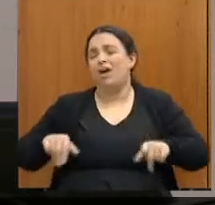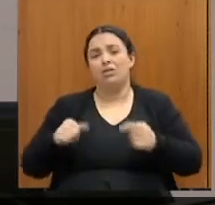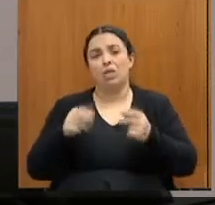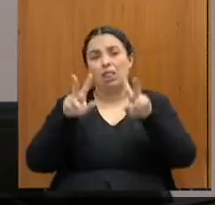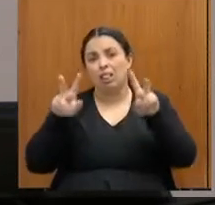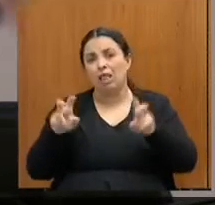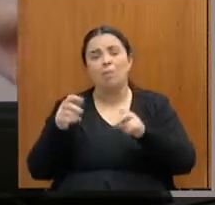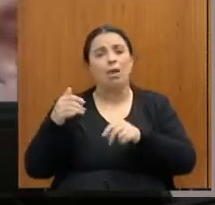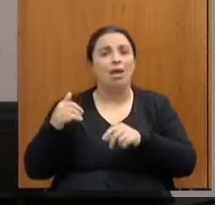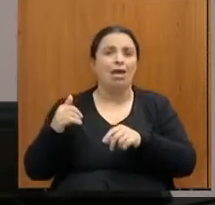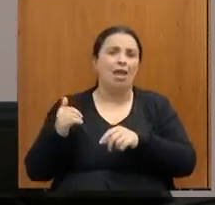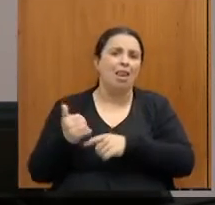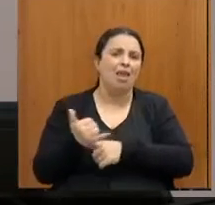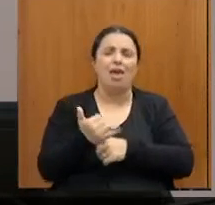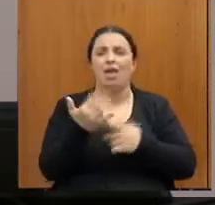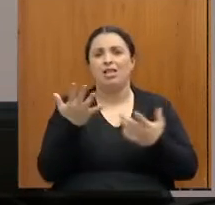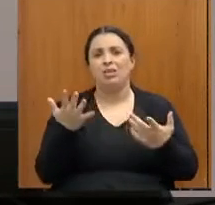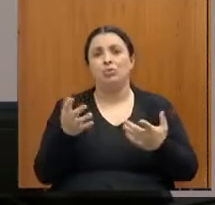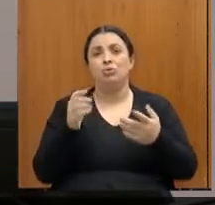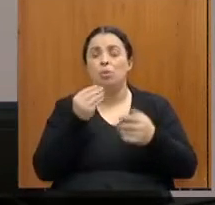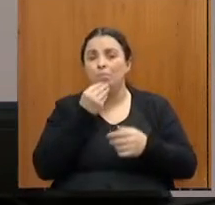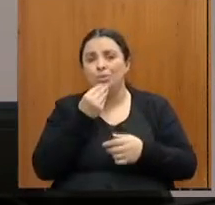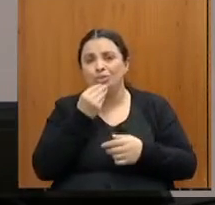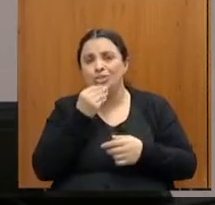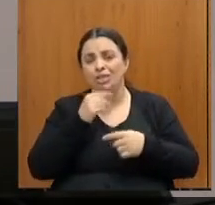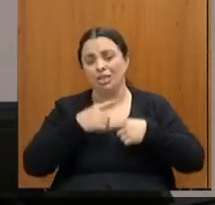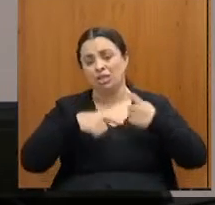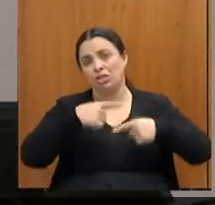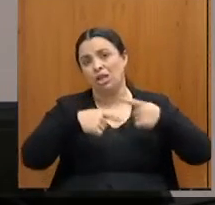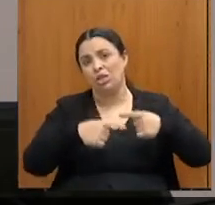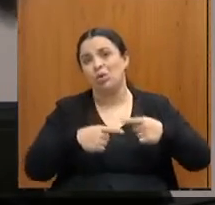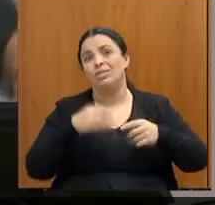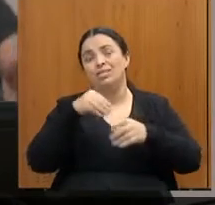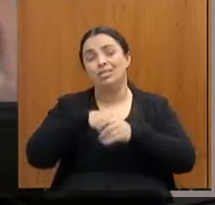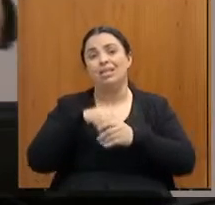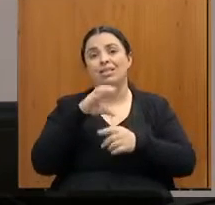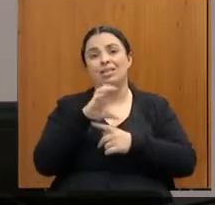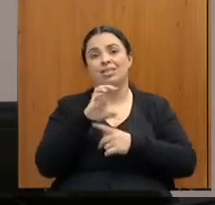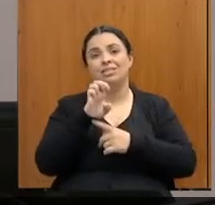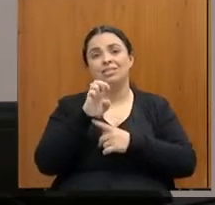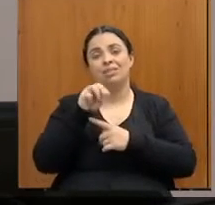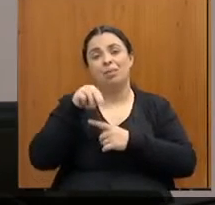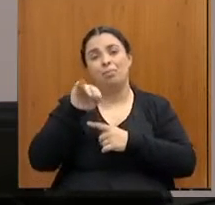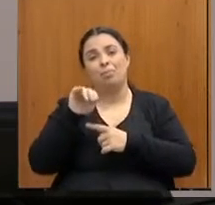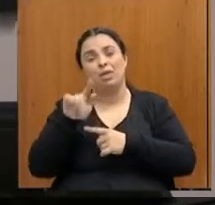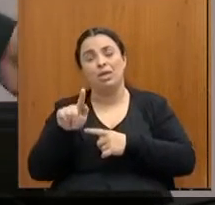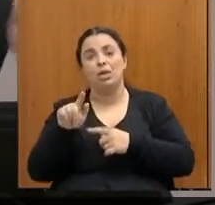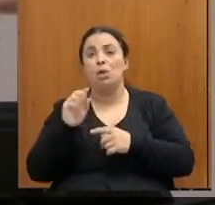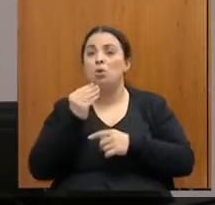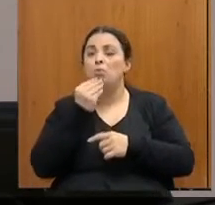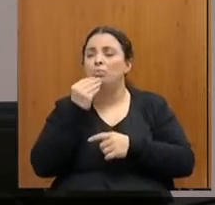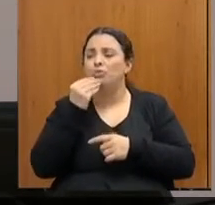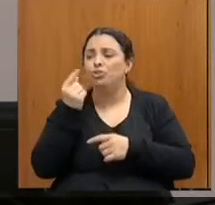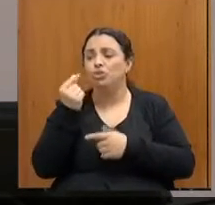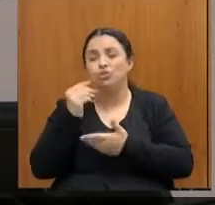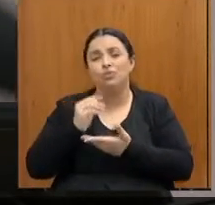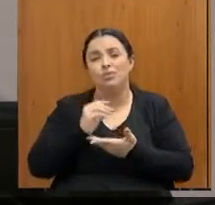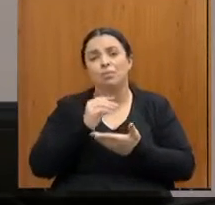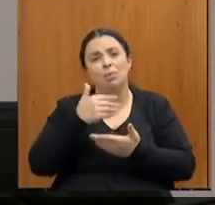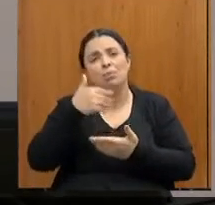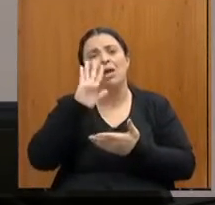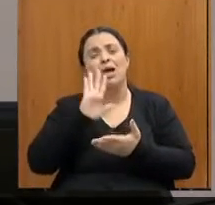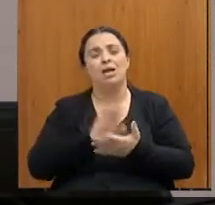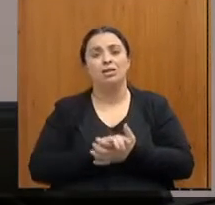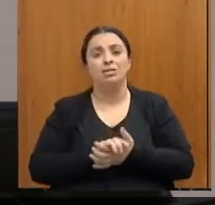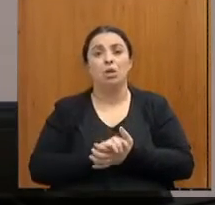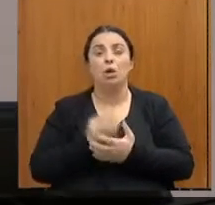podíamos ter feito isso na geradores da própria Cemig poder ter investimento maior poderia ter tido mais ousadia